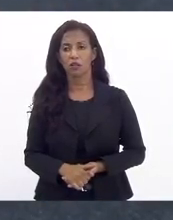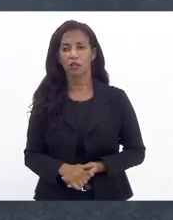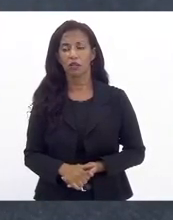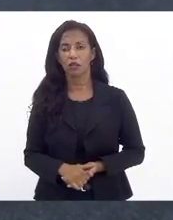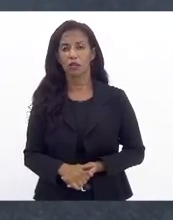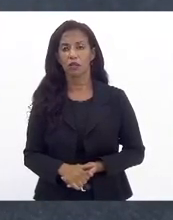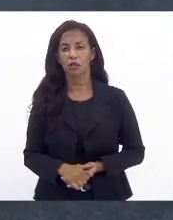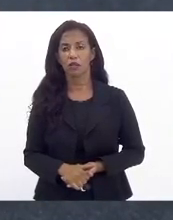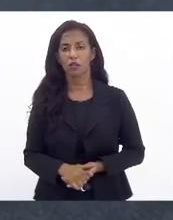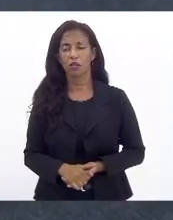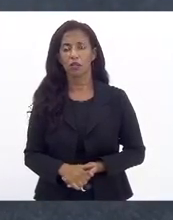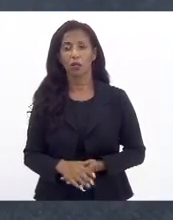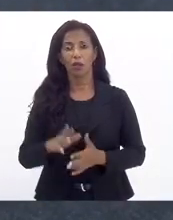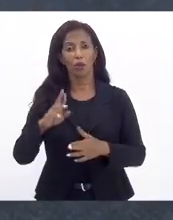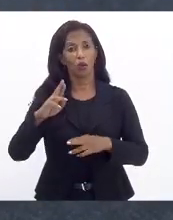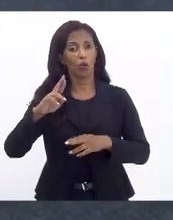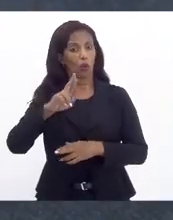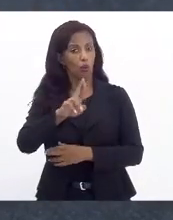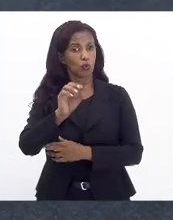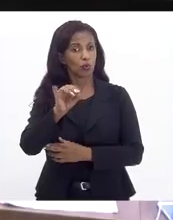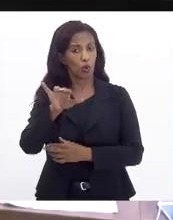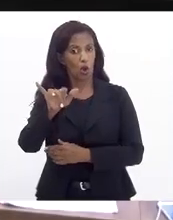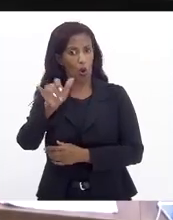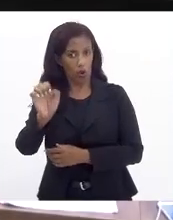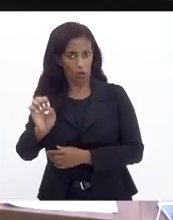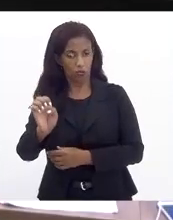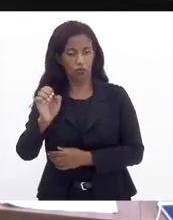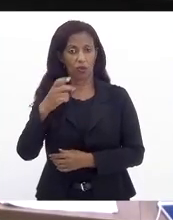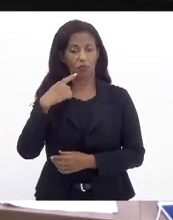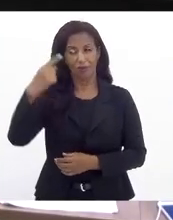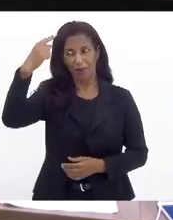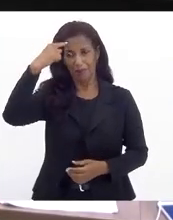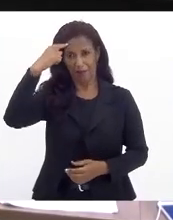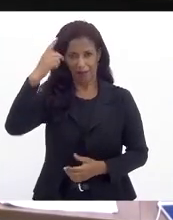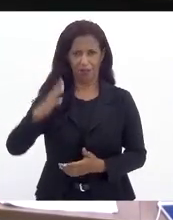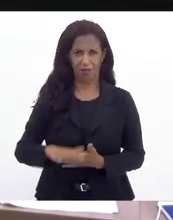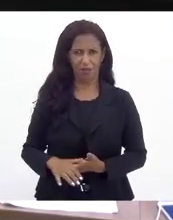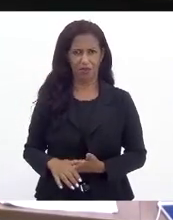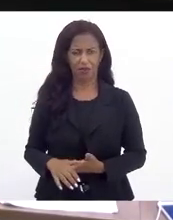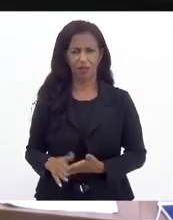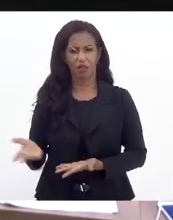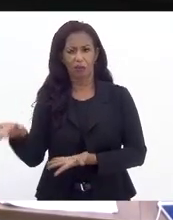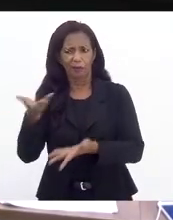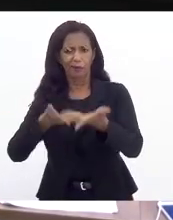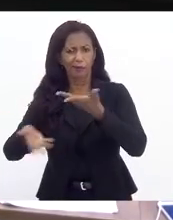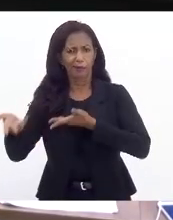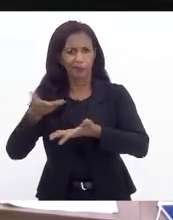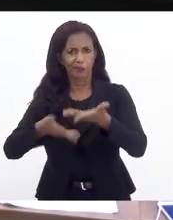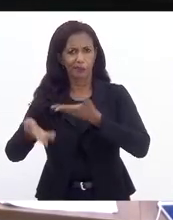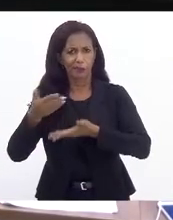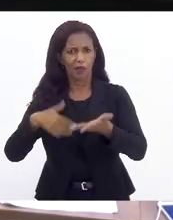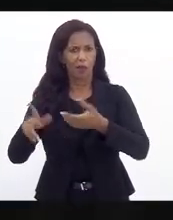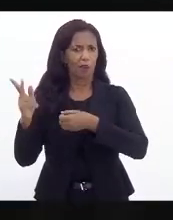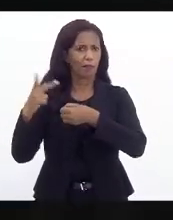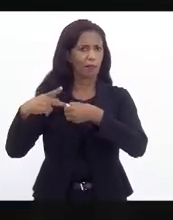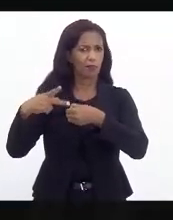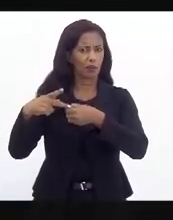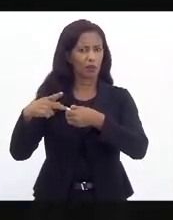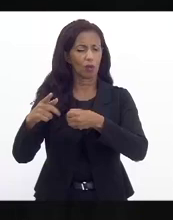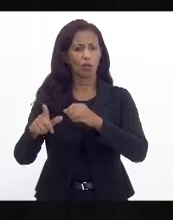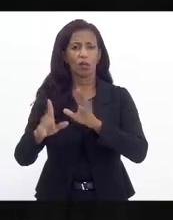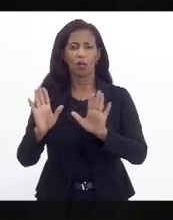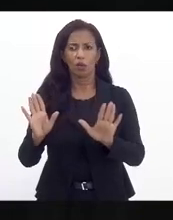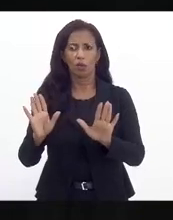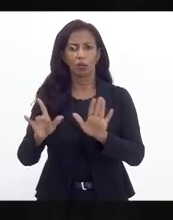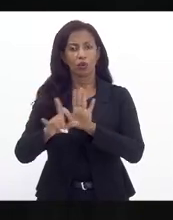operações de antecipação de royalties só a operação eu tenho na minha cabeça que as antecipações de royalties só por lei